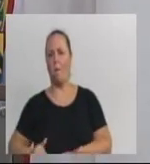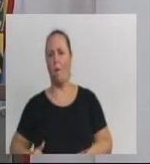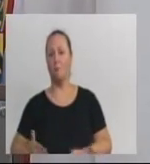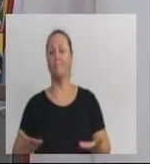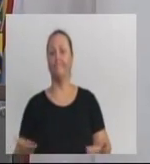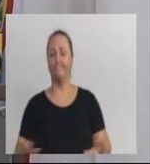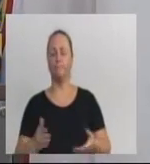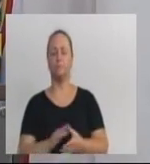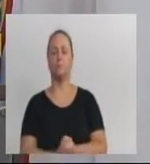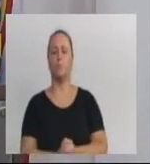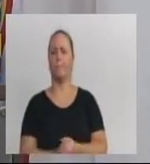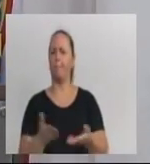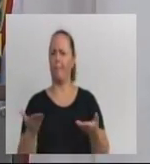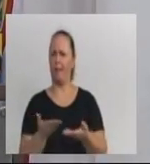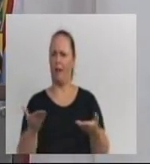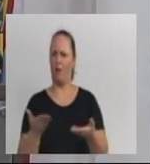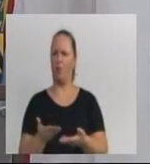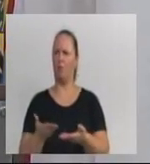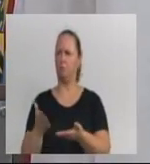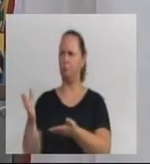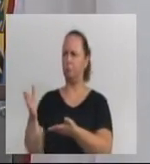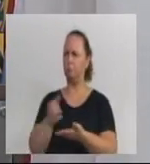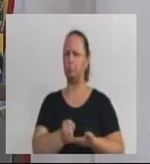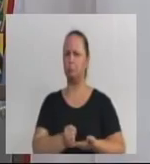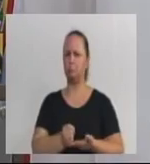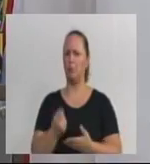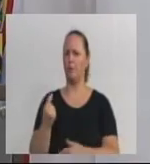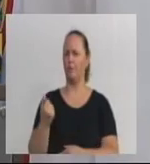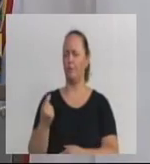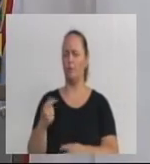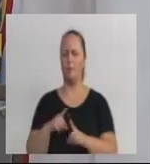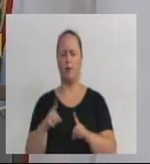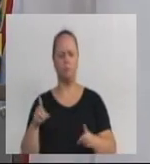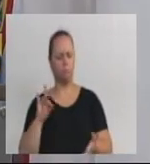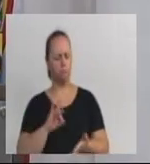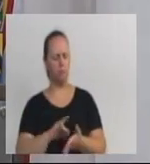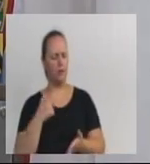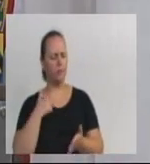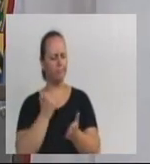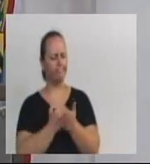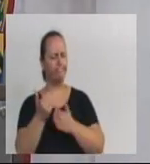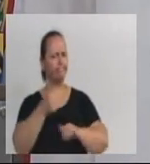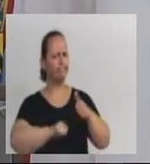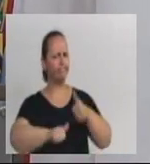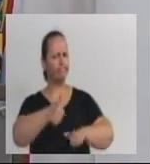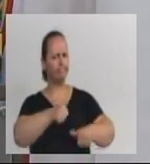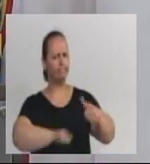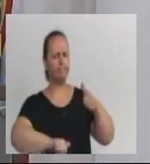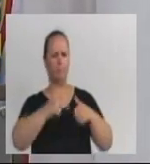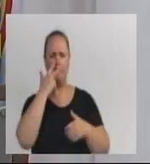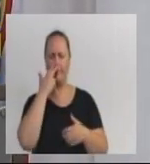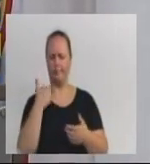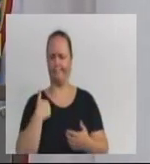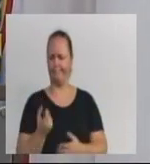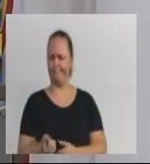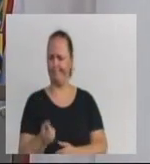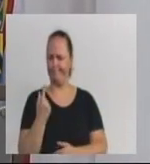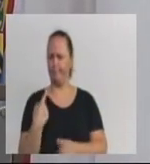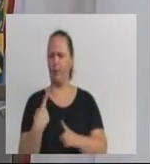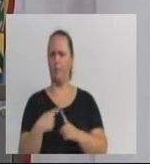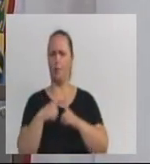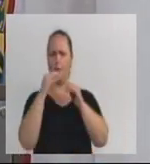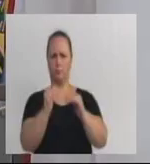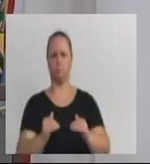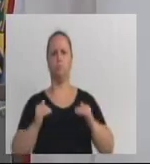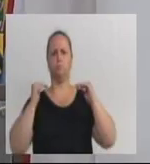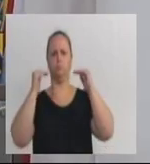né? E aí eu pensei assim, pô, eu comecei a analisar, é uma autarquia do município, uma empresa assim como a